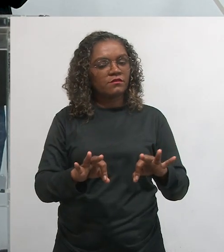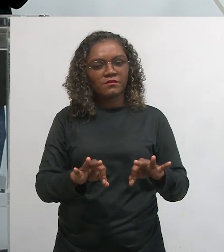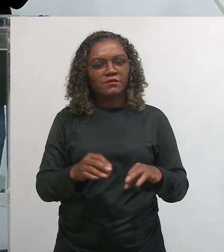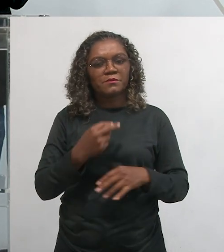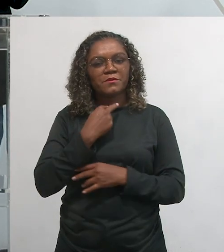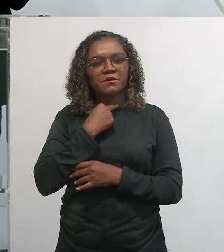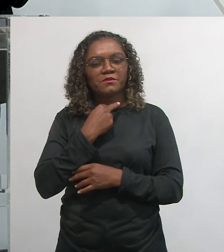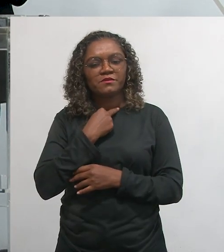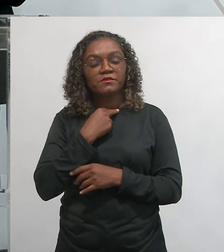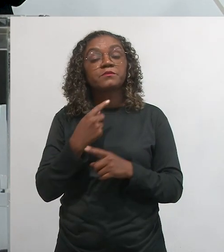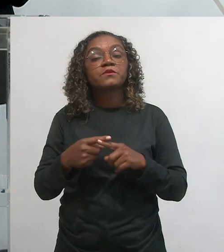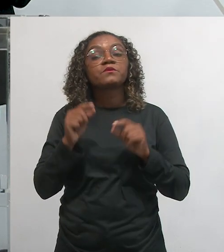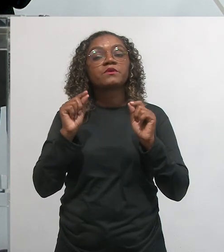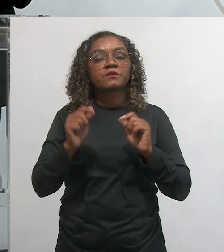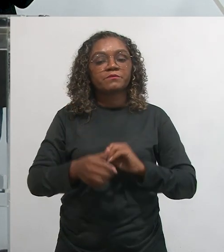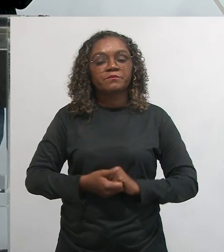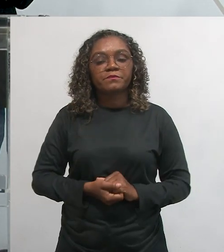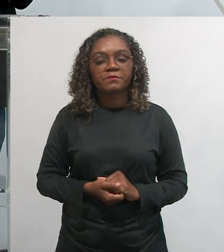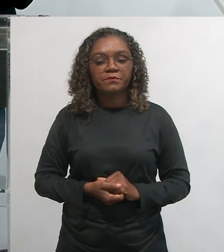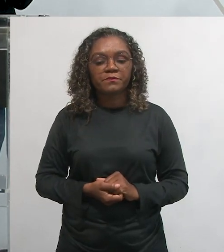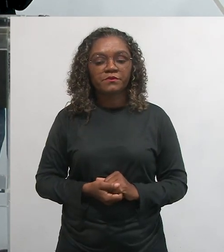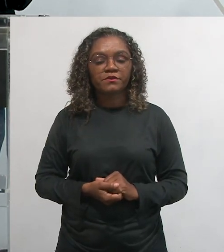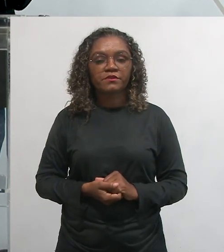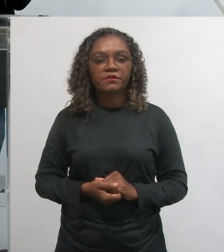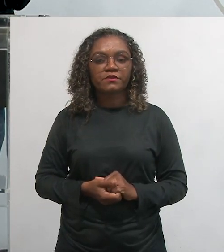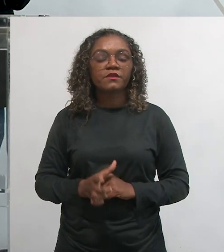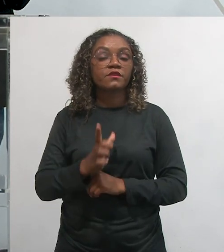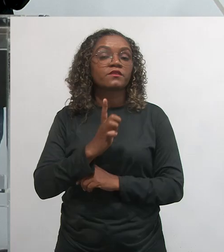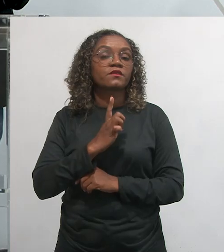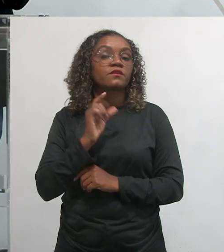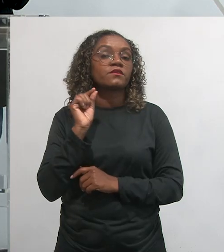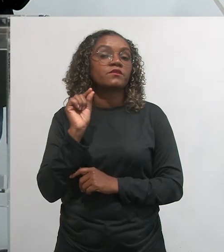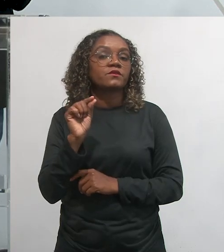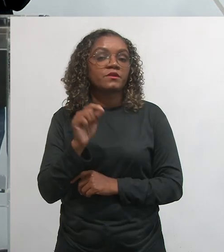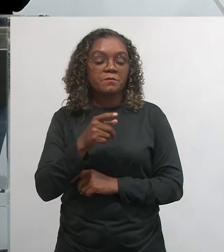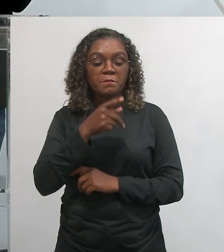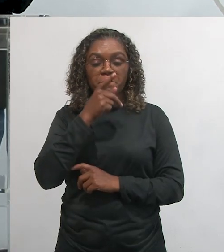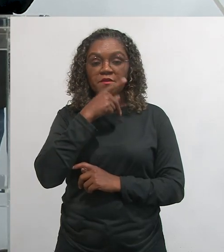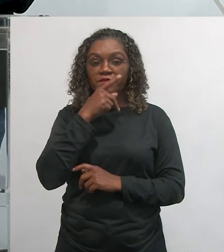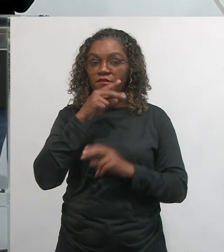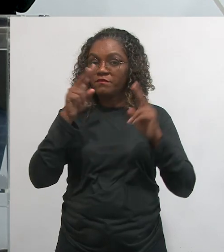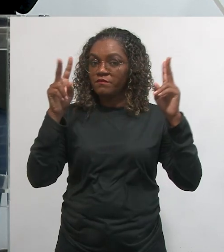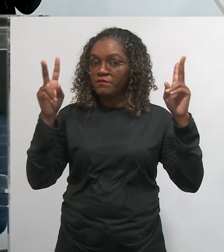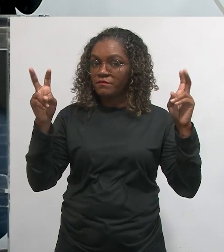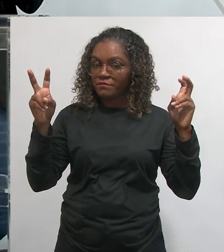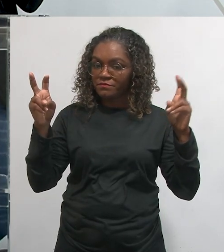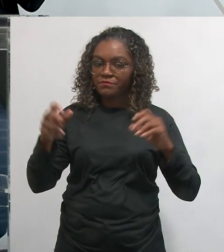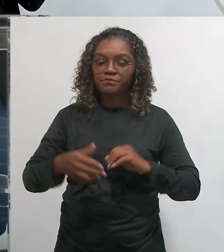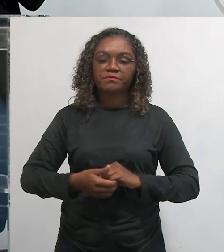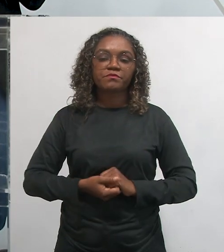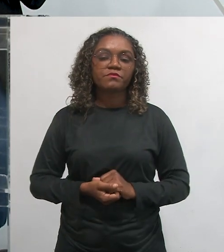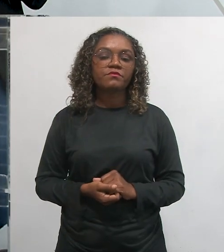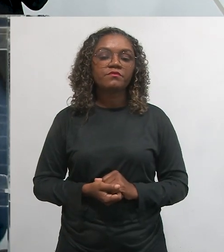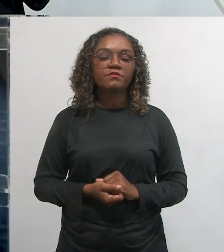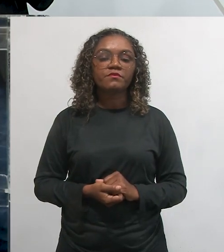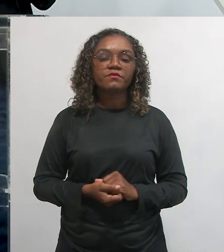as opiniões, e aí vem o ponto, o pulo do gato, né, de